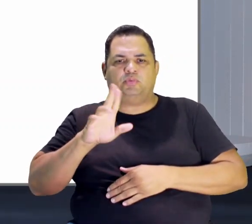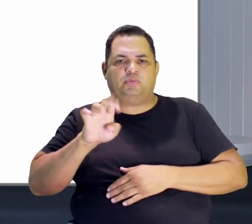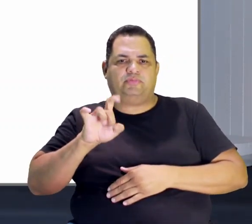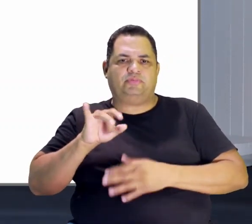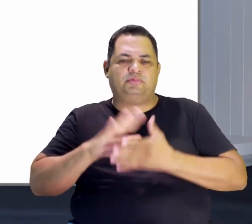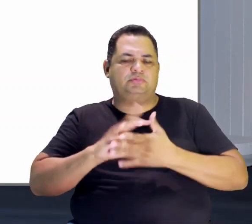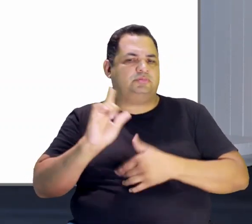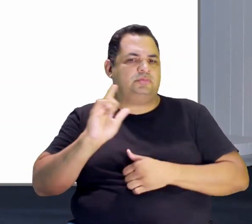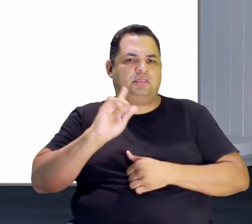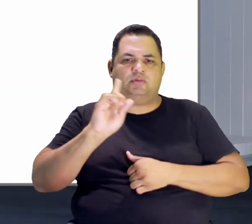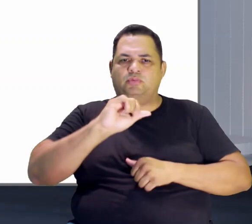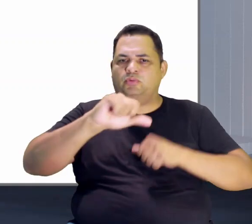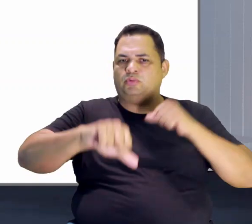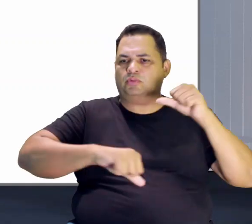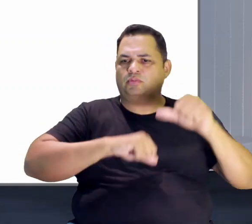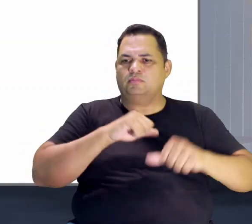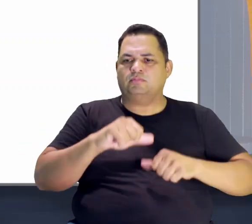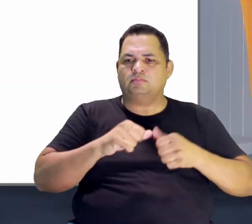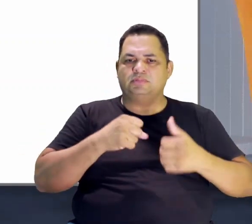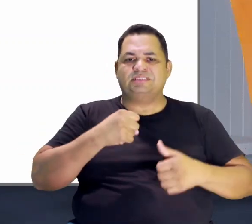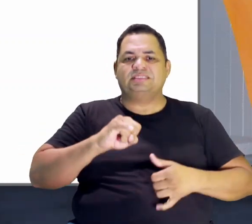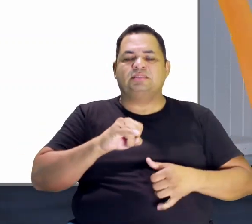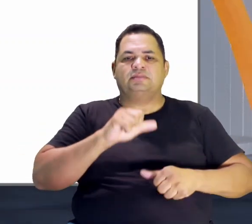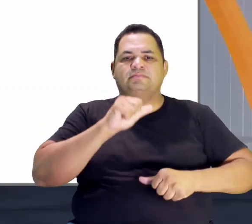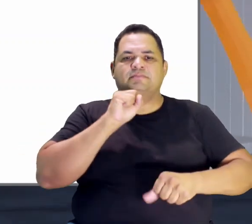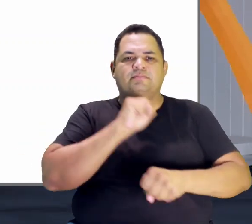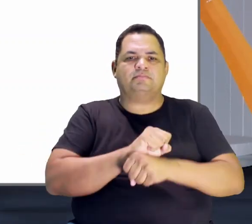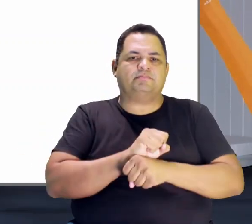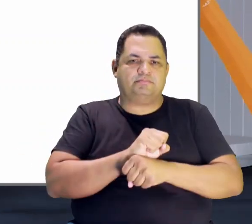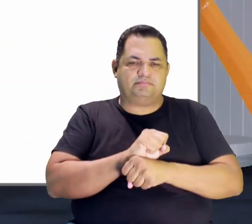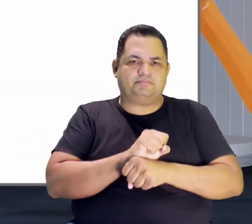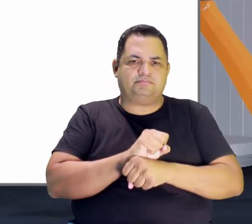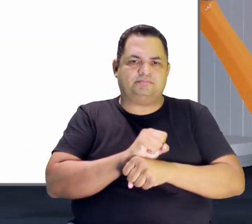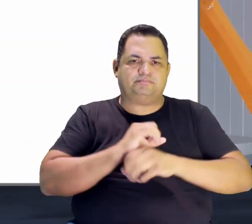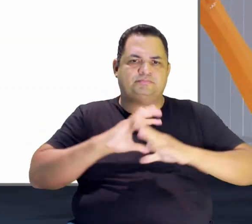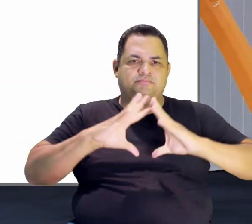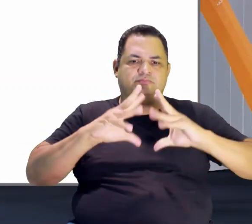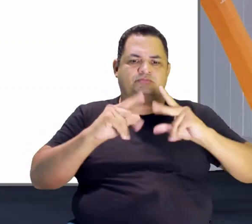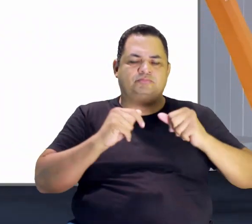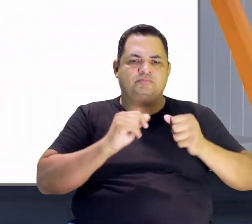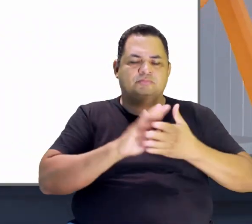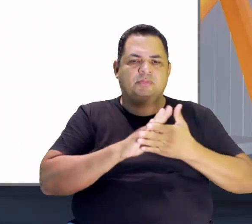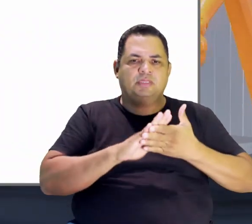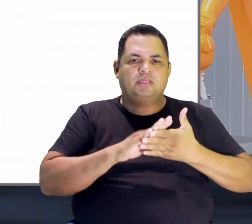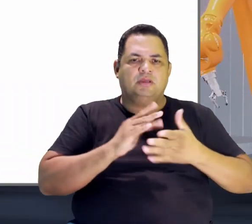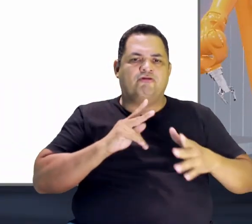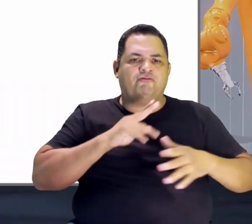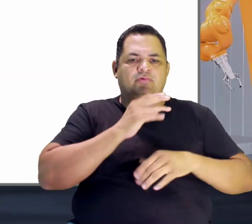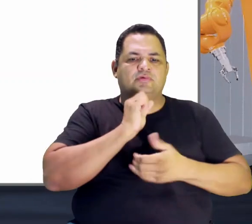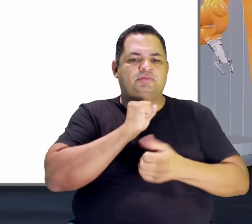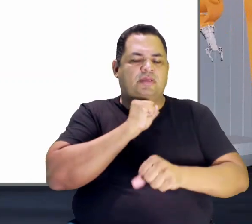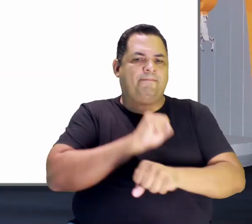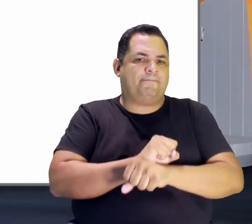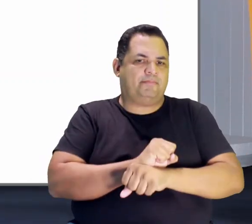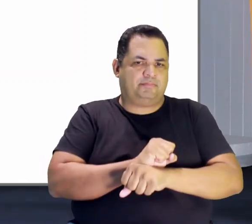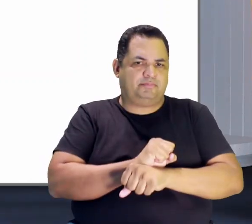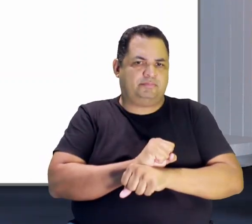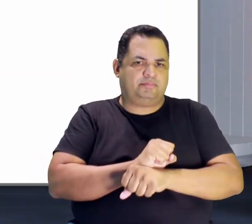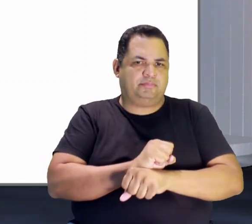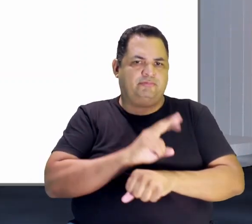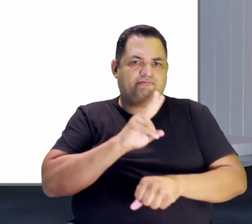não modifica. Se estiver em repouso, qualquer motivo, está parado, todas as forças se anulam, a força resultante vai ser